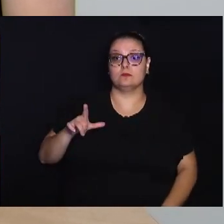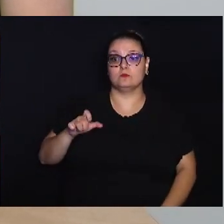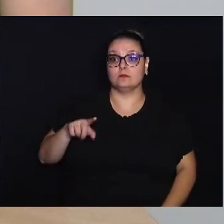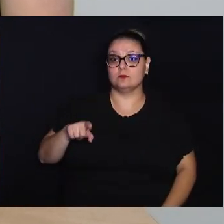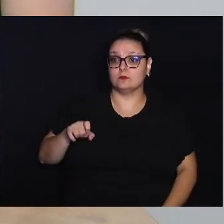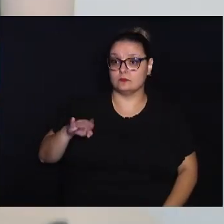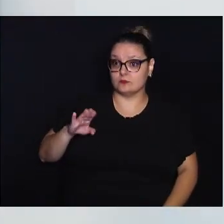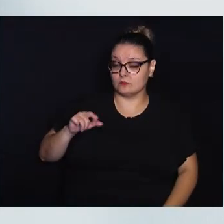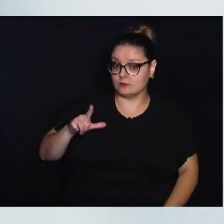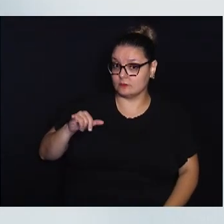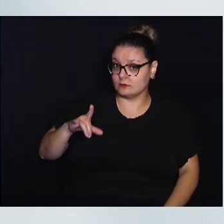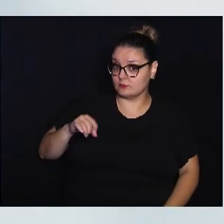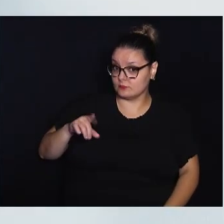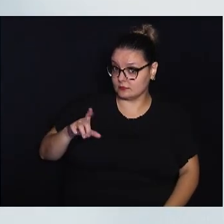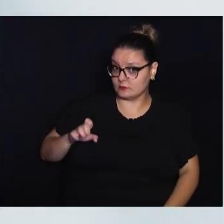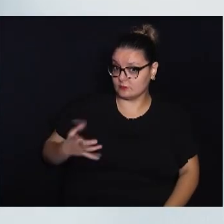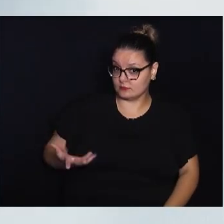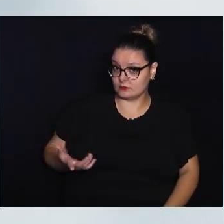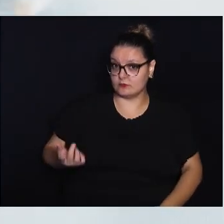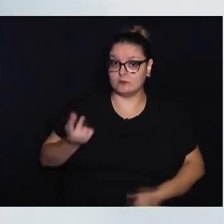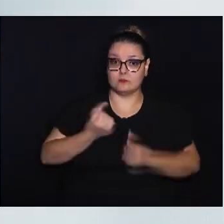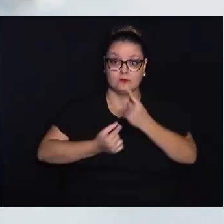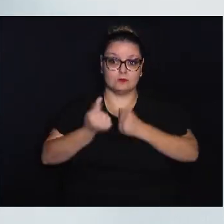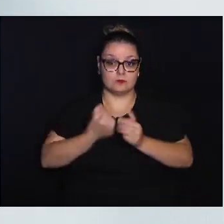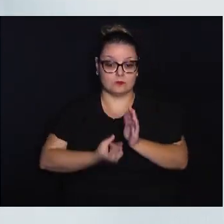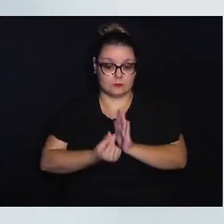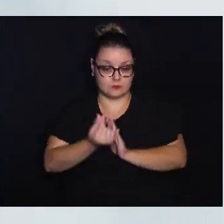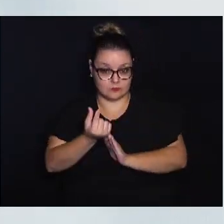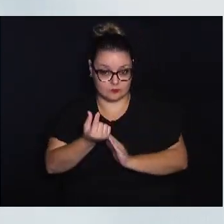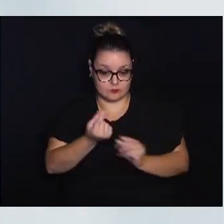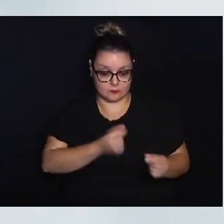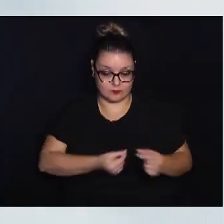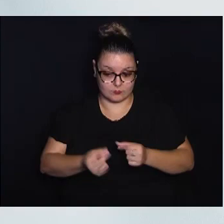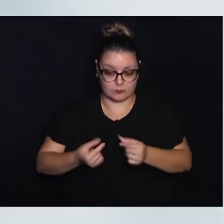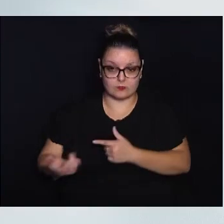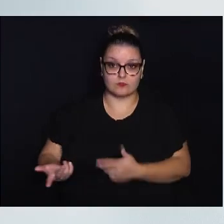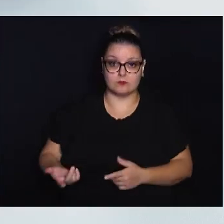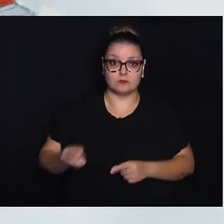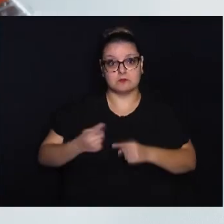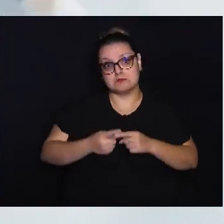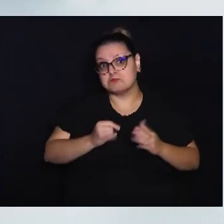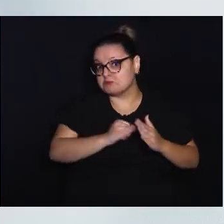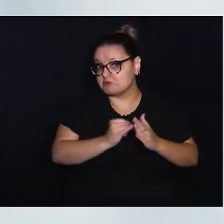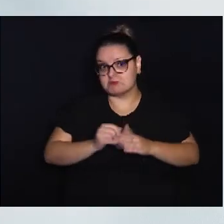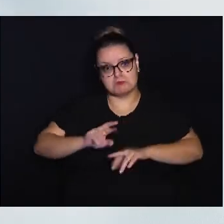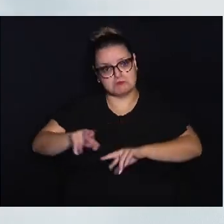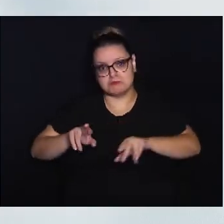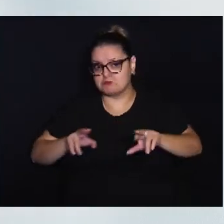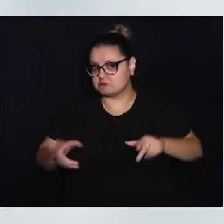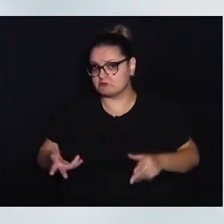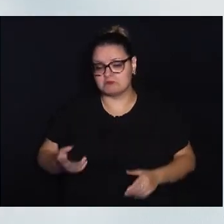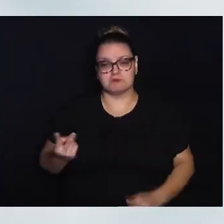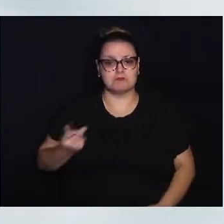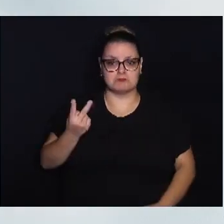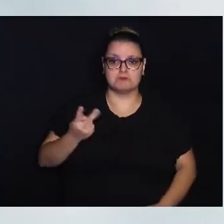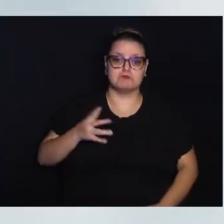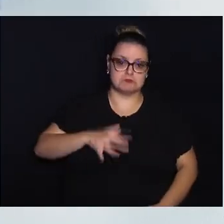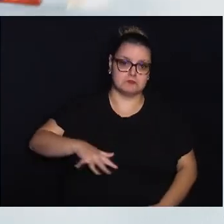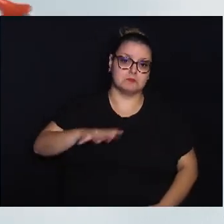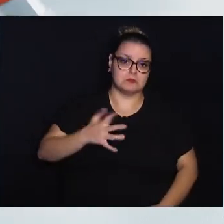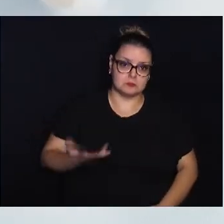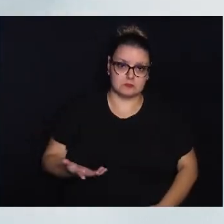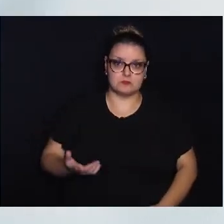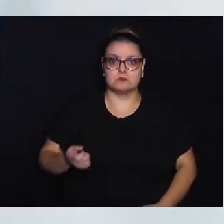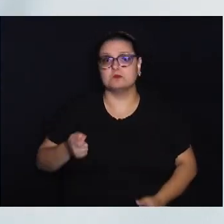muita flexibilidade na questão do orçamento, porque você consegue procurar imóveis de inúmeros valores aí no mercado,